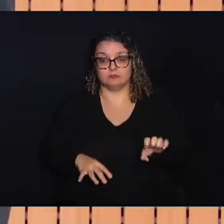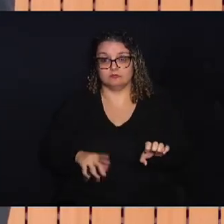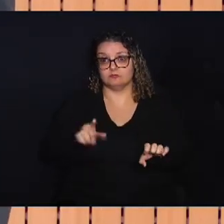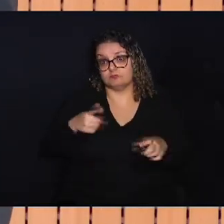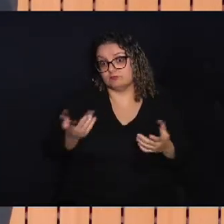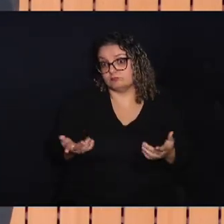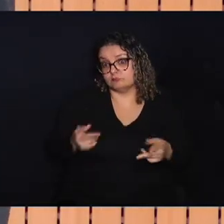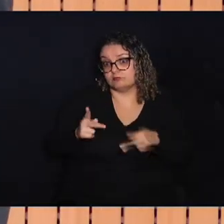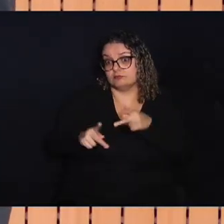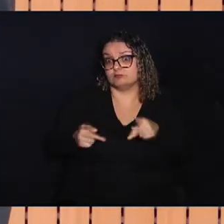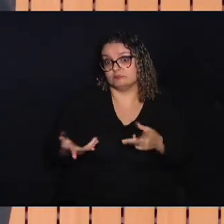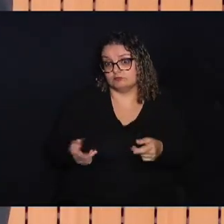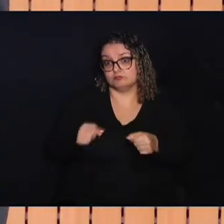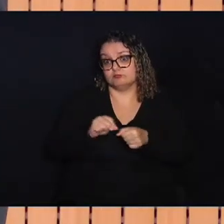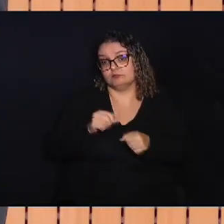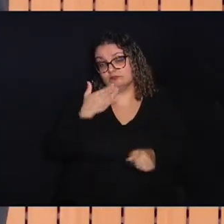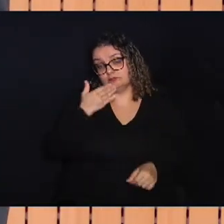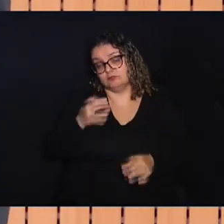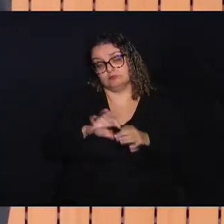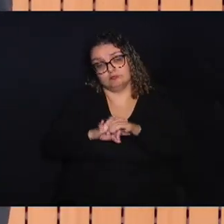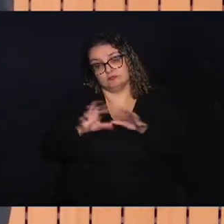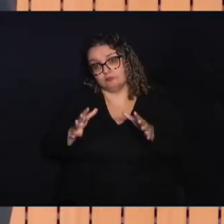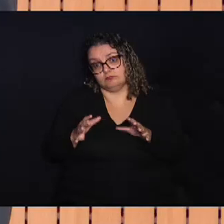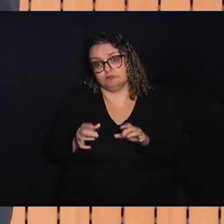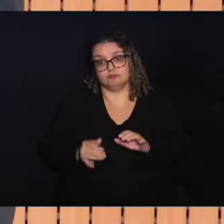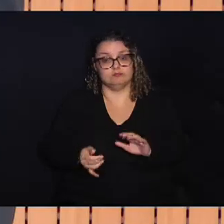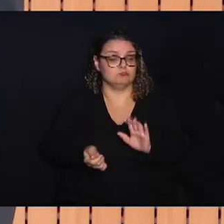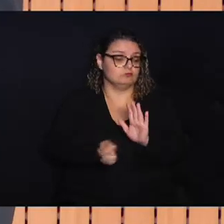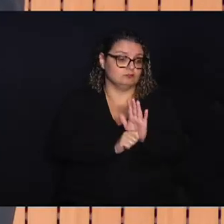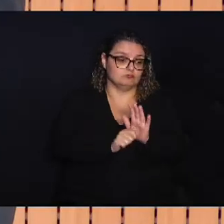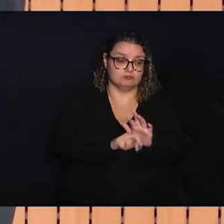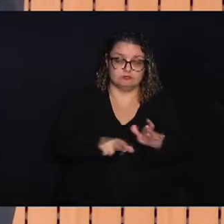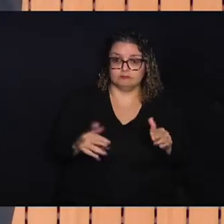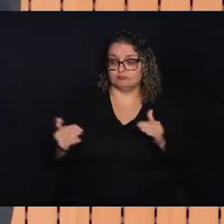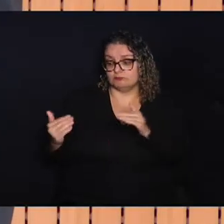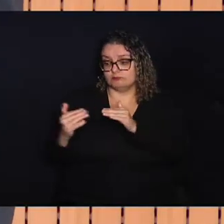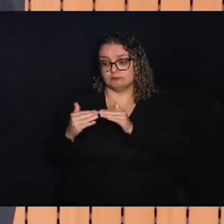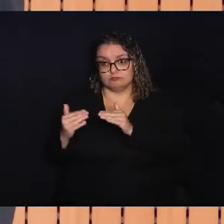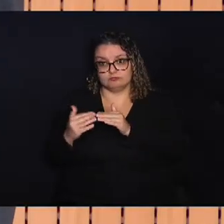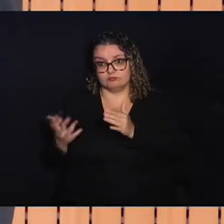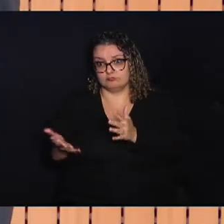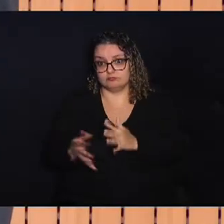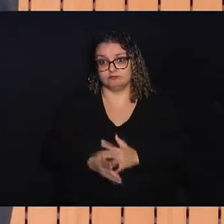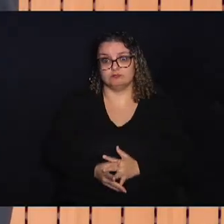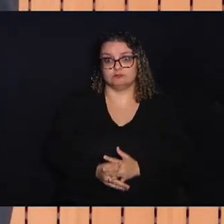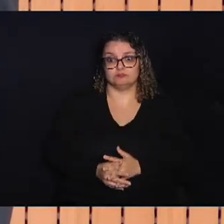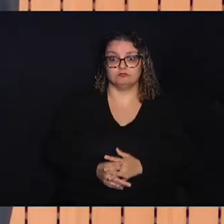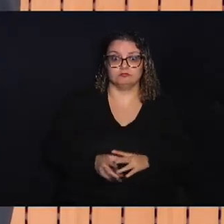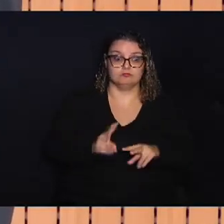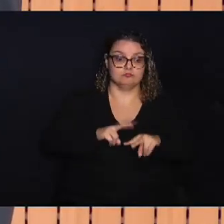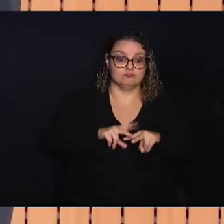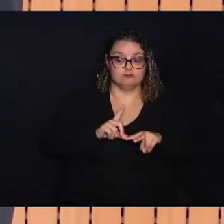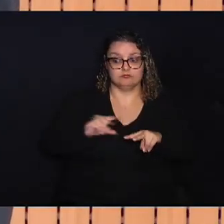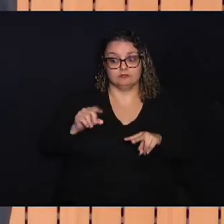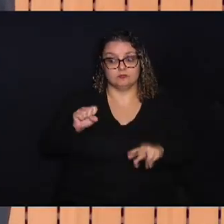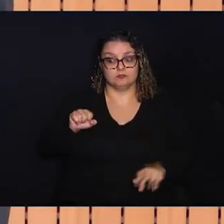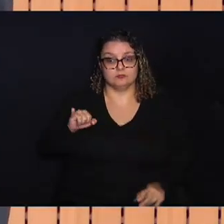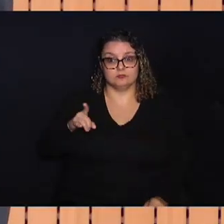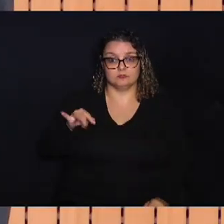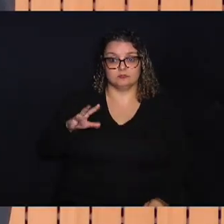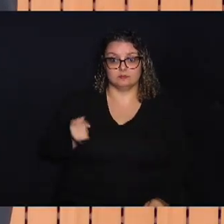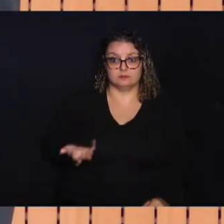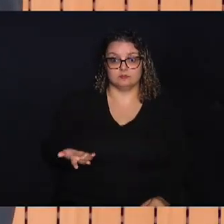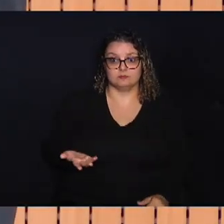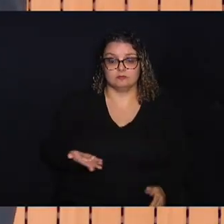que faz e pede a liberação das drogas, é a favor da saidinha, é o povo que passa a mão na cabeça